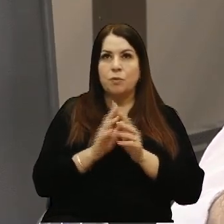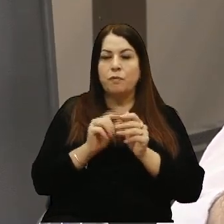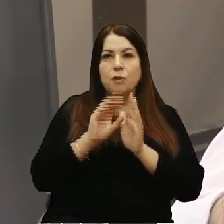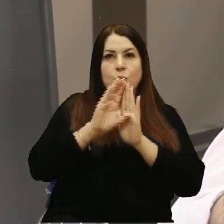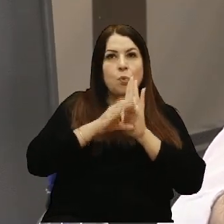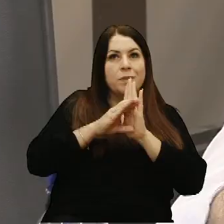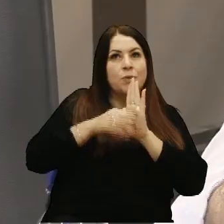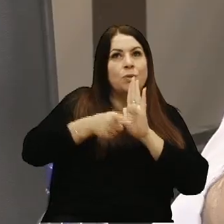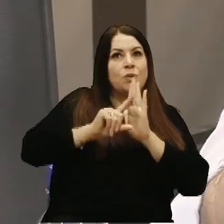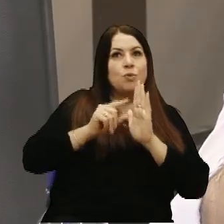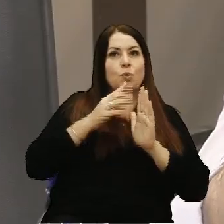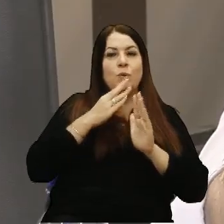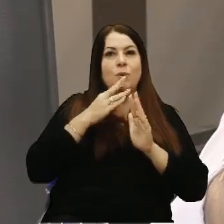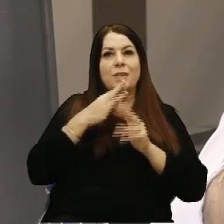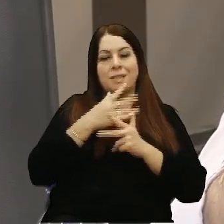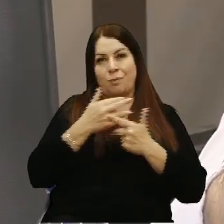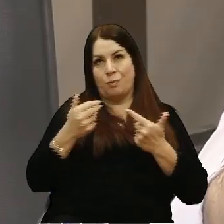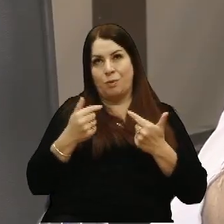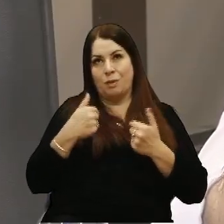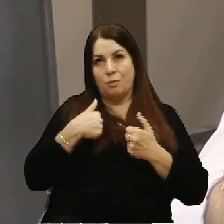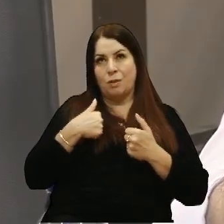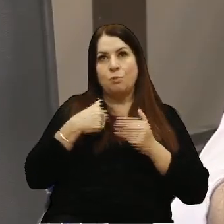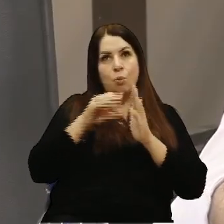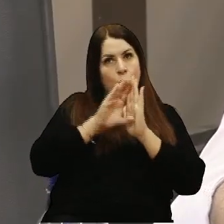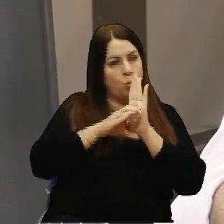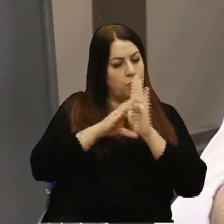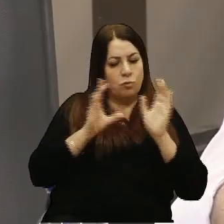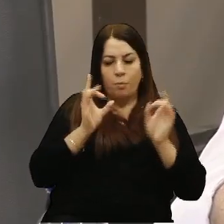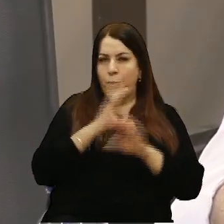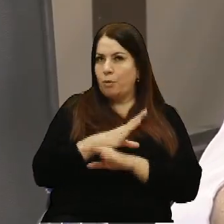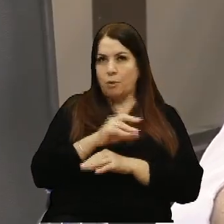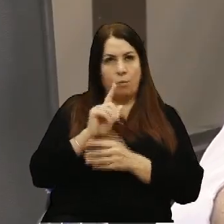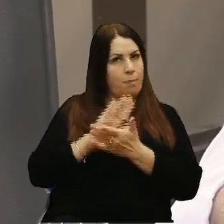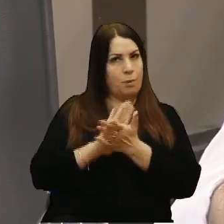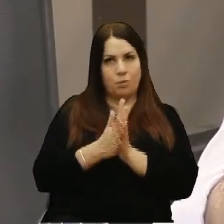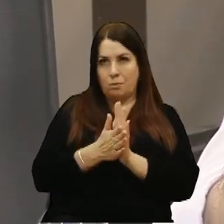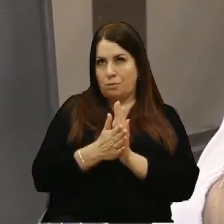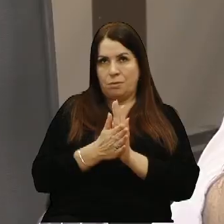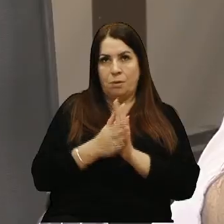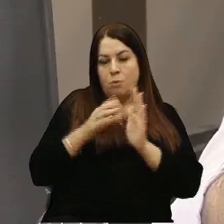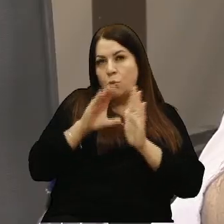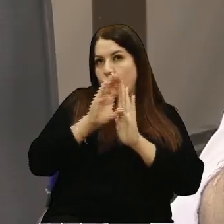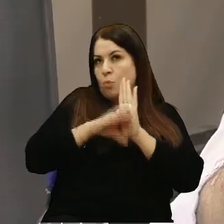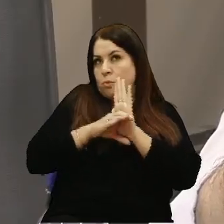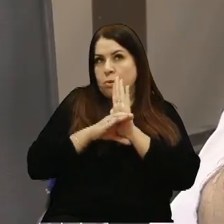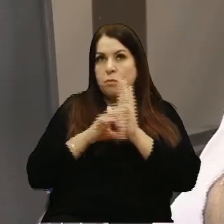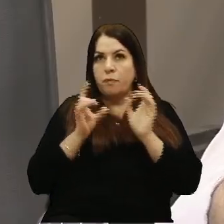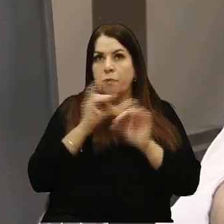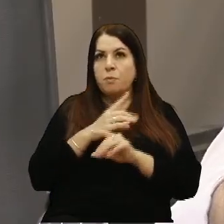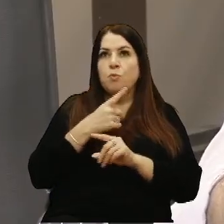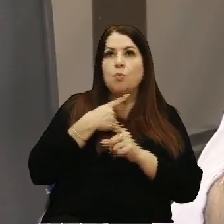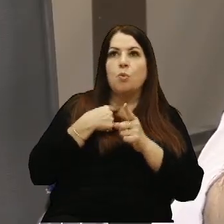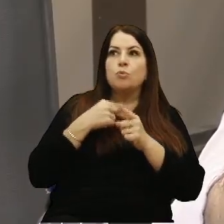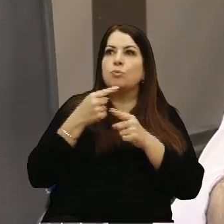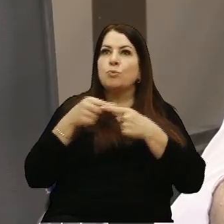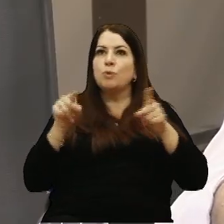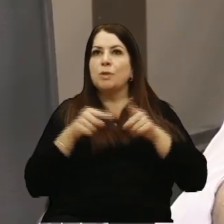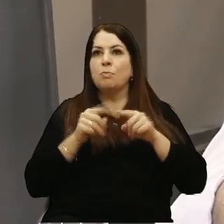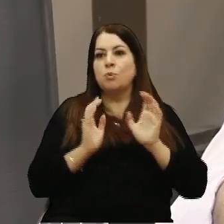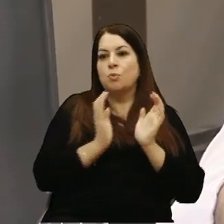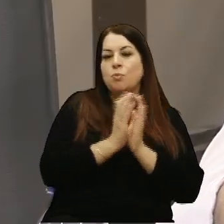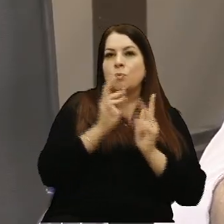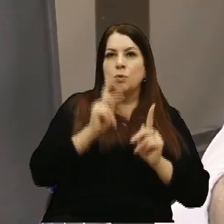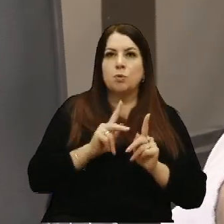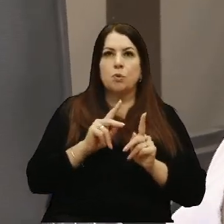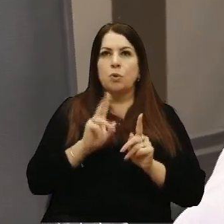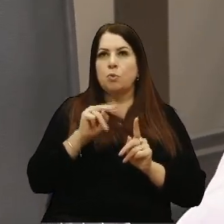antes de conhecer alguma coisa. Eu tenho meu conceito já formado, não é preconceito. Eu posso ter meu conceito formado por gosto musical, por grupo de pessoas, e